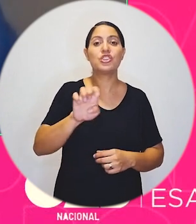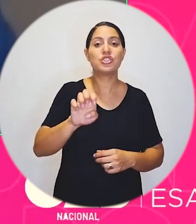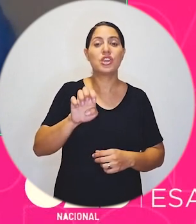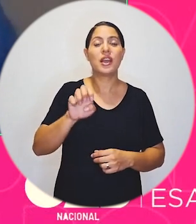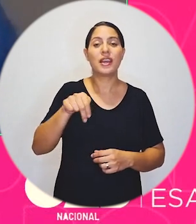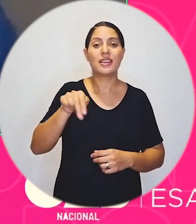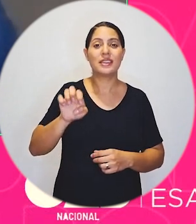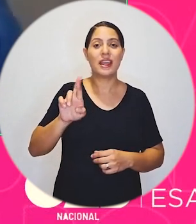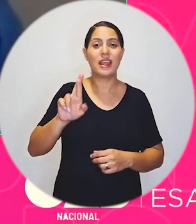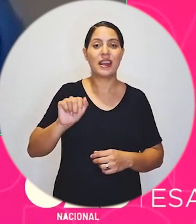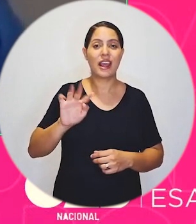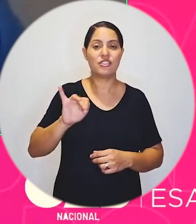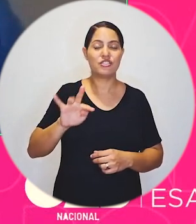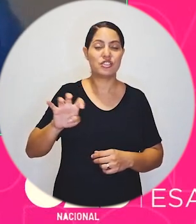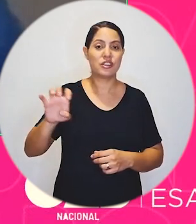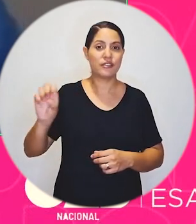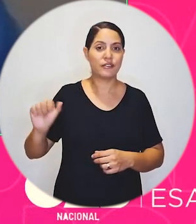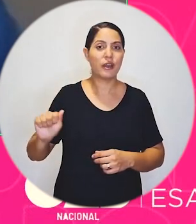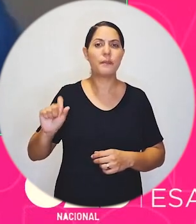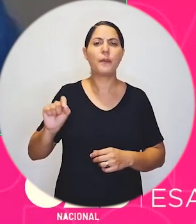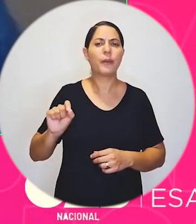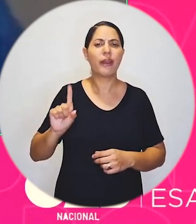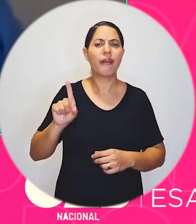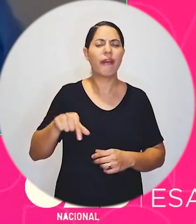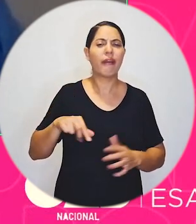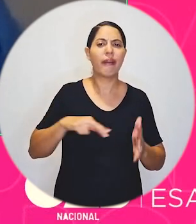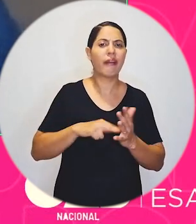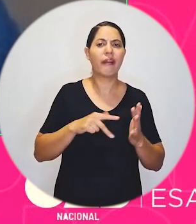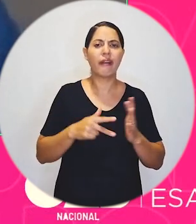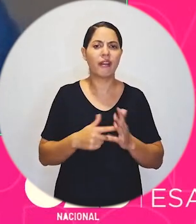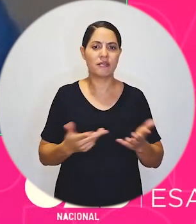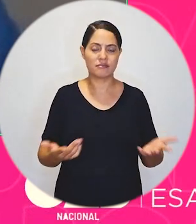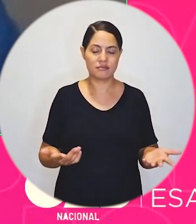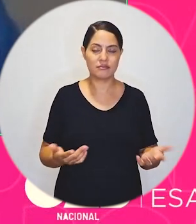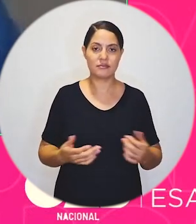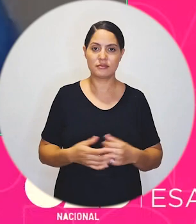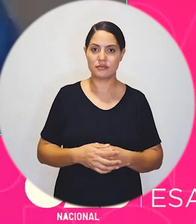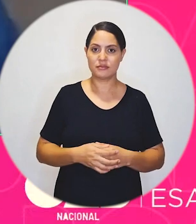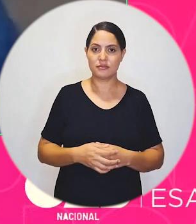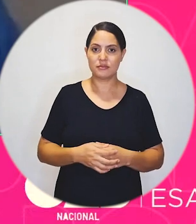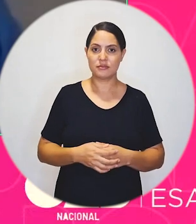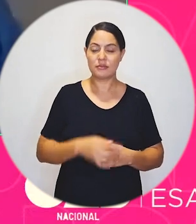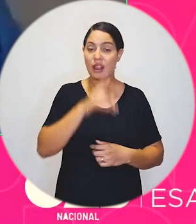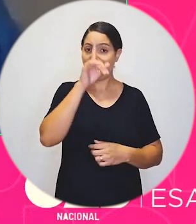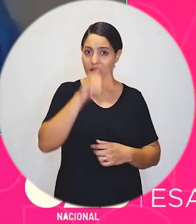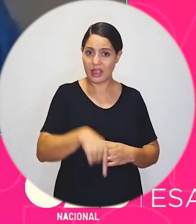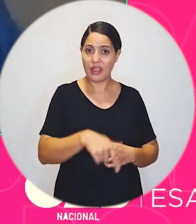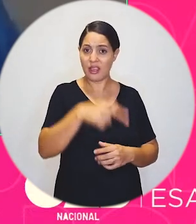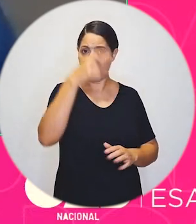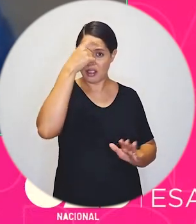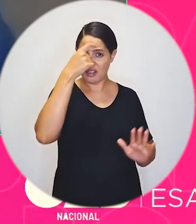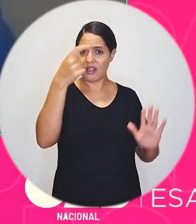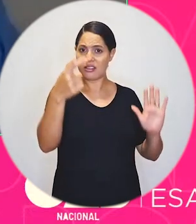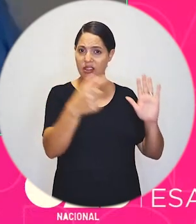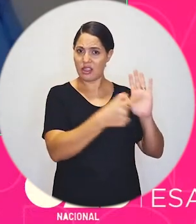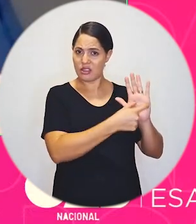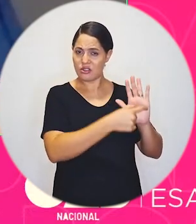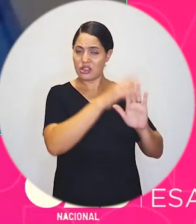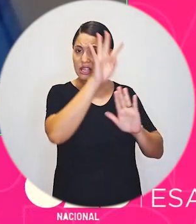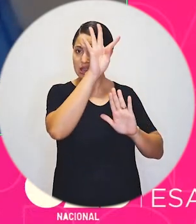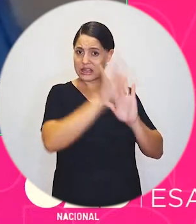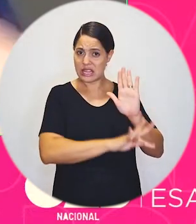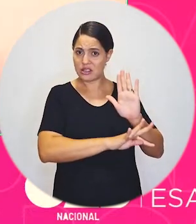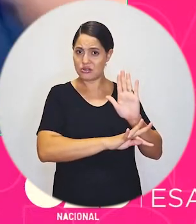é aquela capaz de gerar, daí o nome, né? Capaz de gerar texto. Não apenas texto,